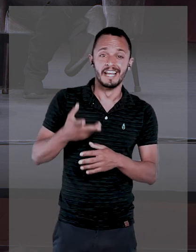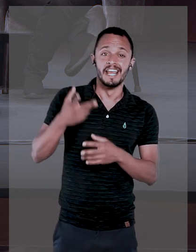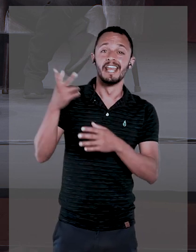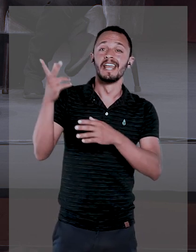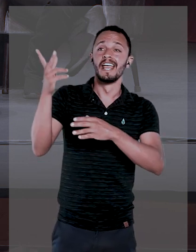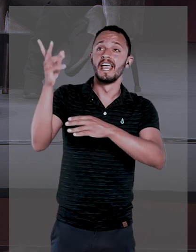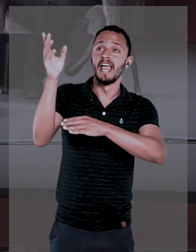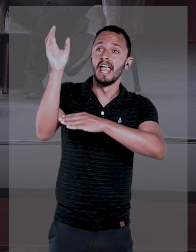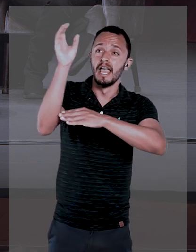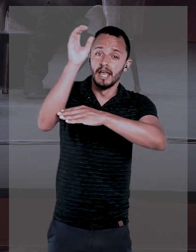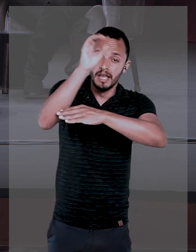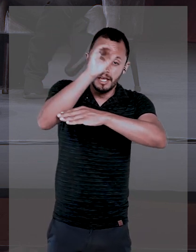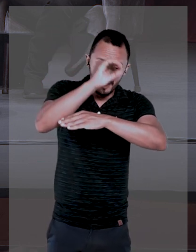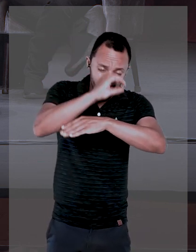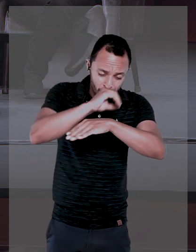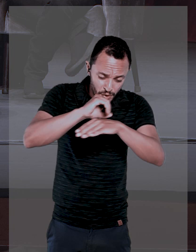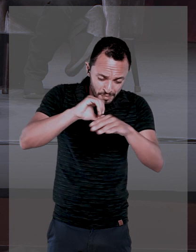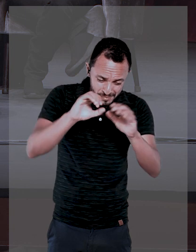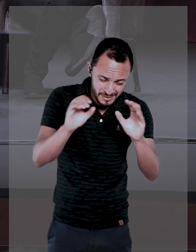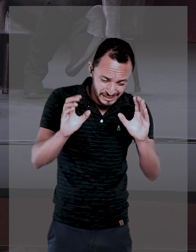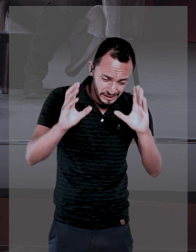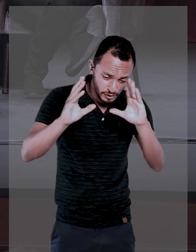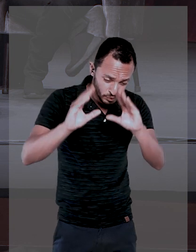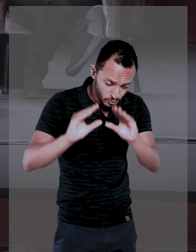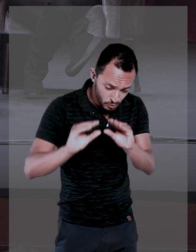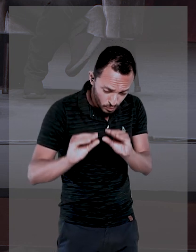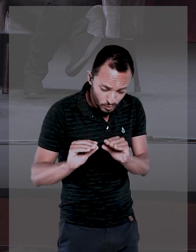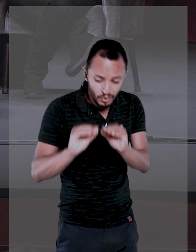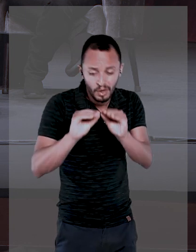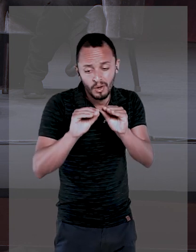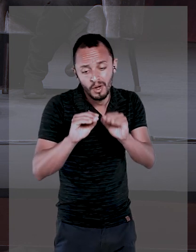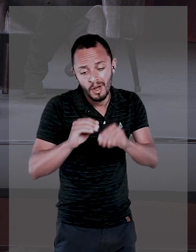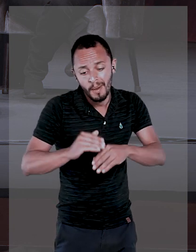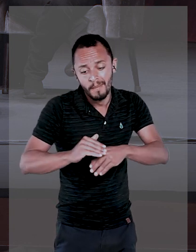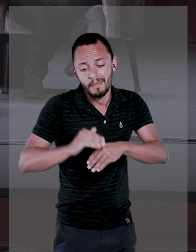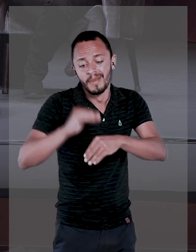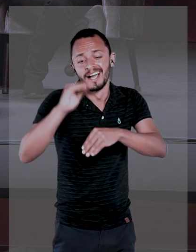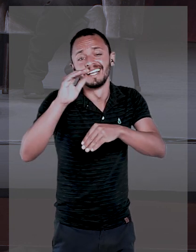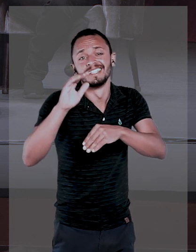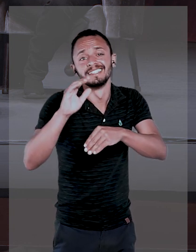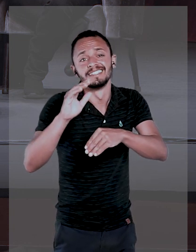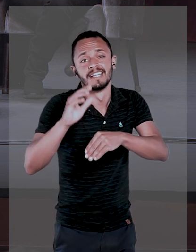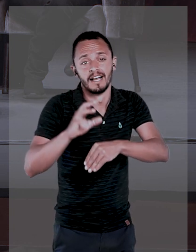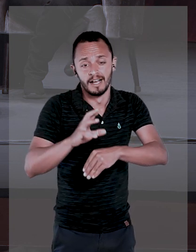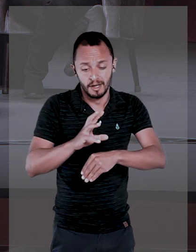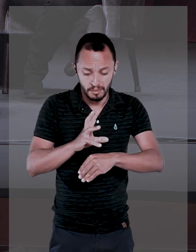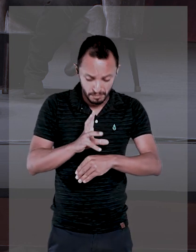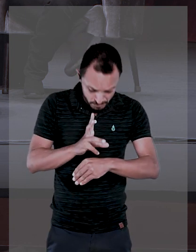Quanto mais escuro, mais